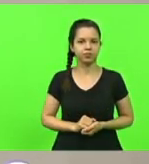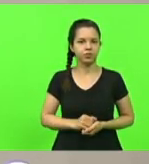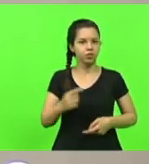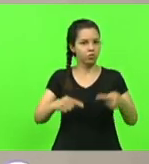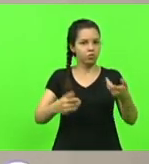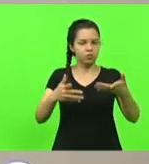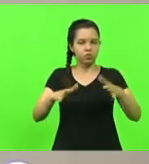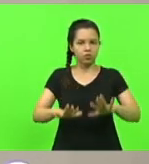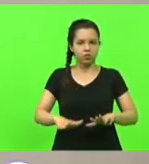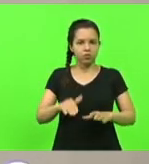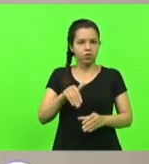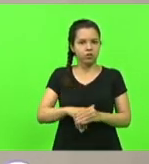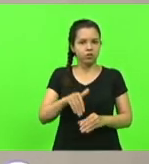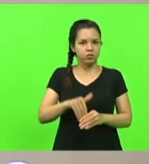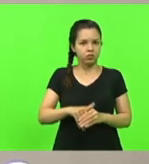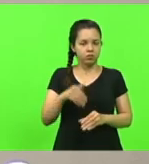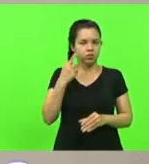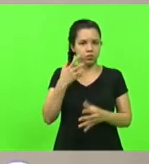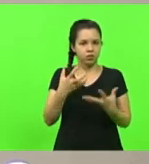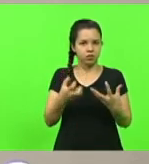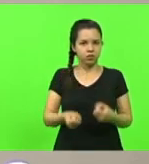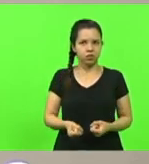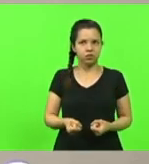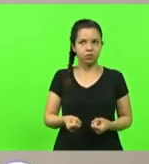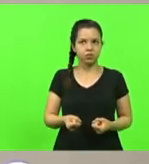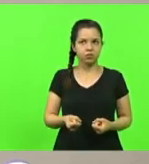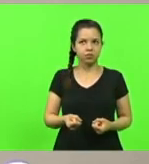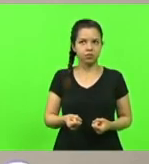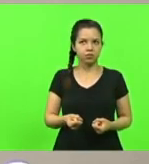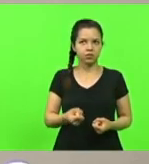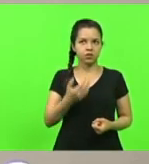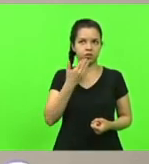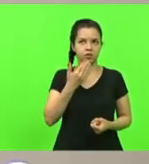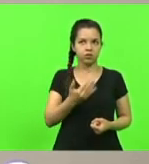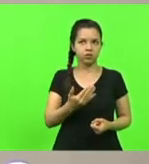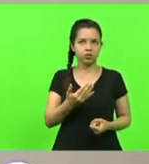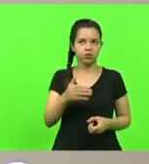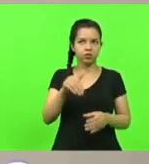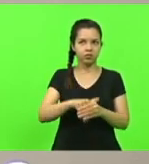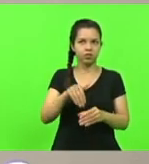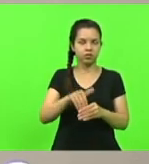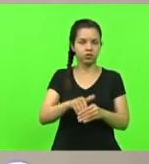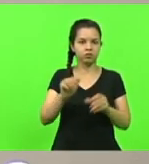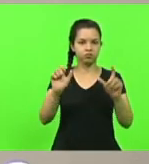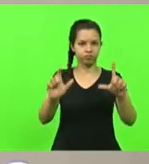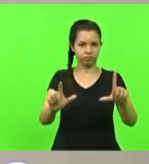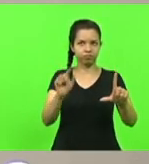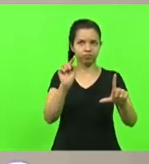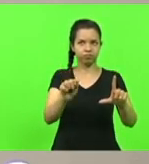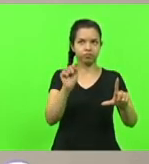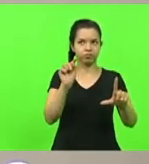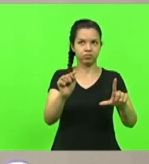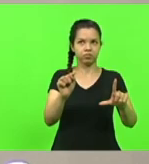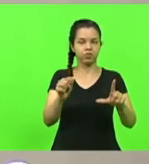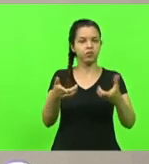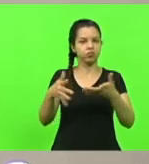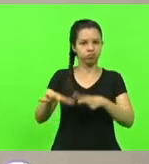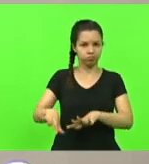discutir, em votação, deputados que aprovam, eu solicito que votem no painel. E os que reprovam também.